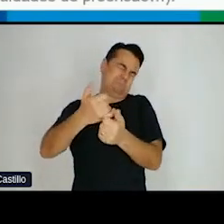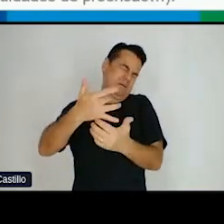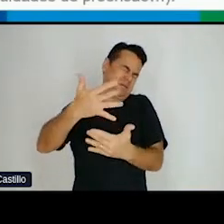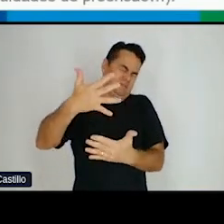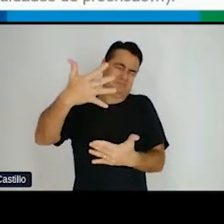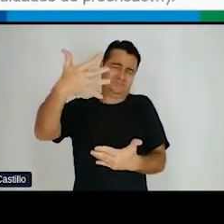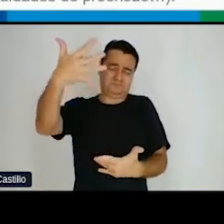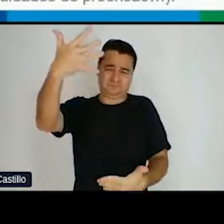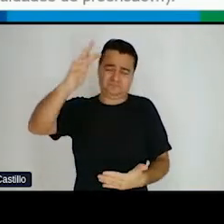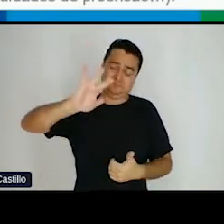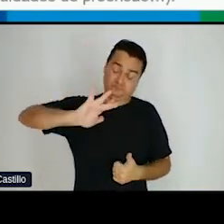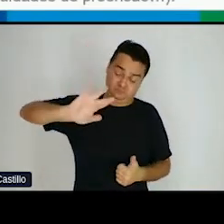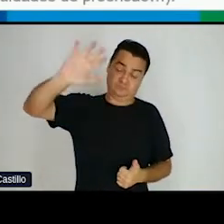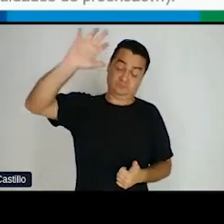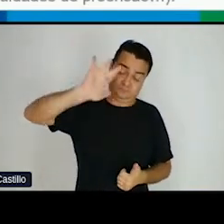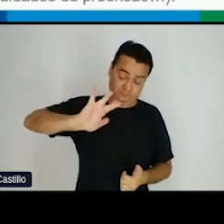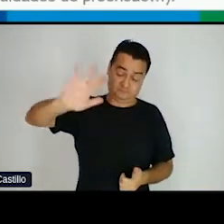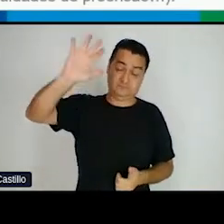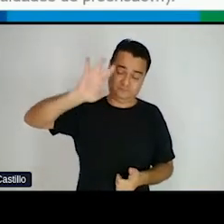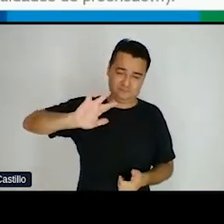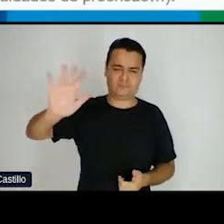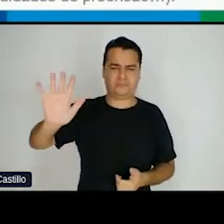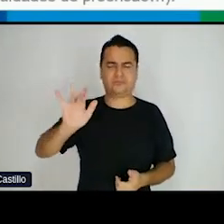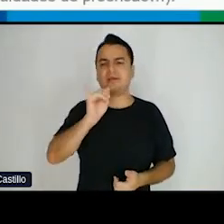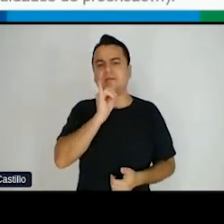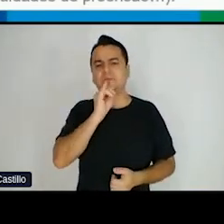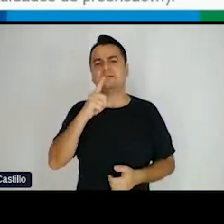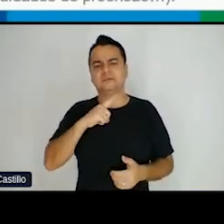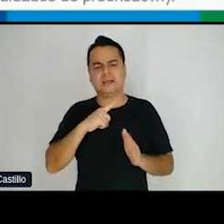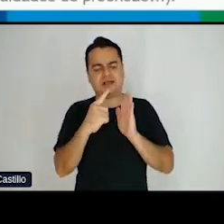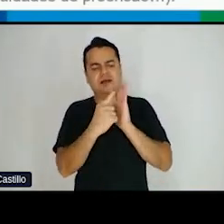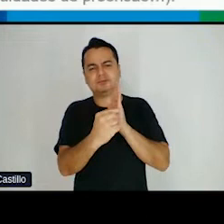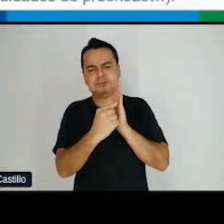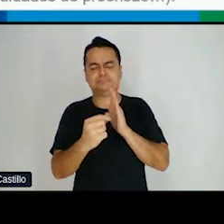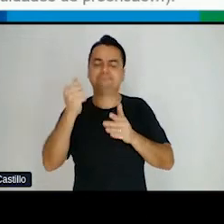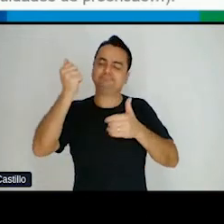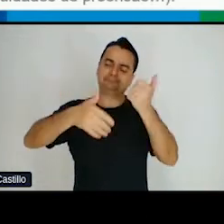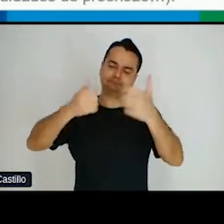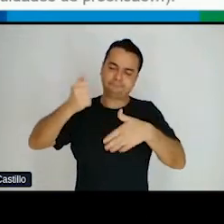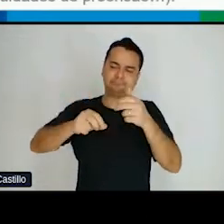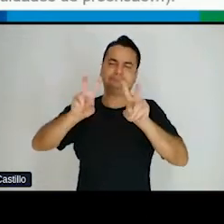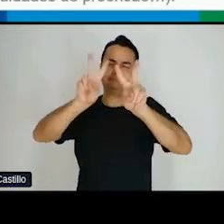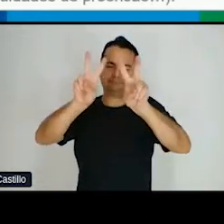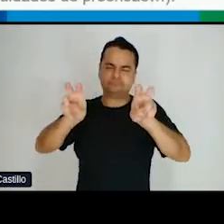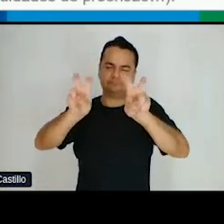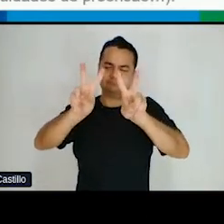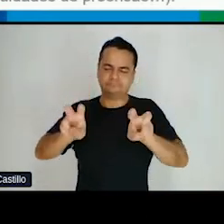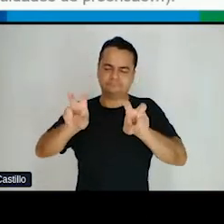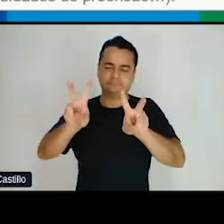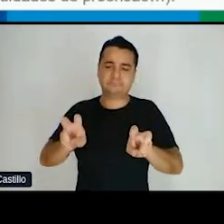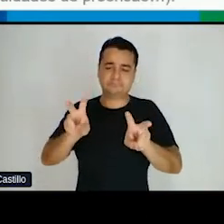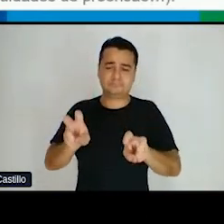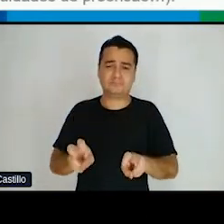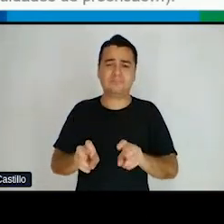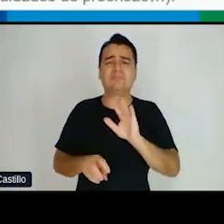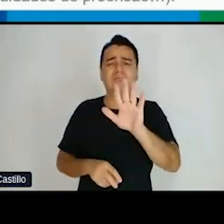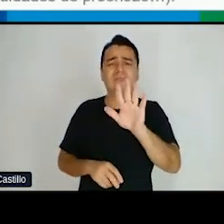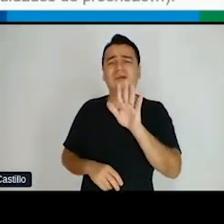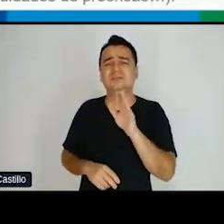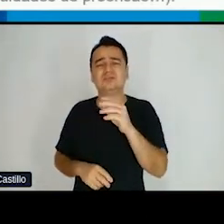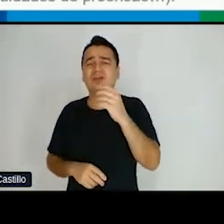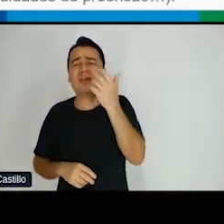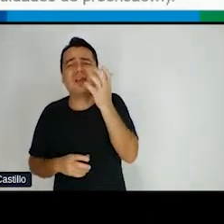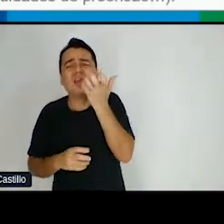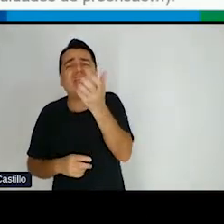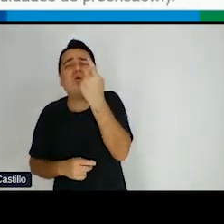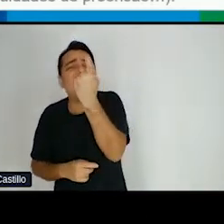um artigo, e esse meu artigo ele tem vários tópicos. E daí o meu usuário ele só quer ler um dos